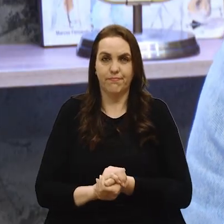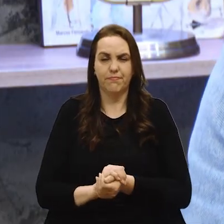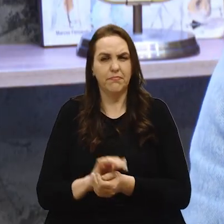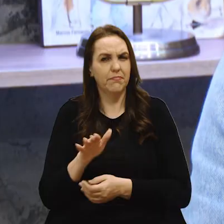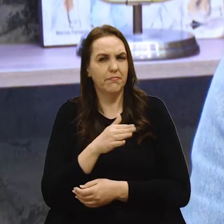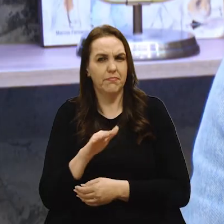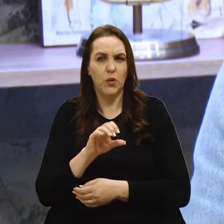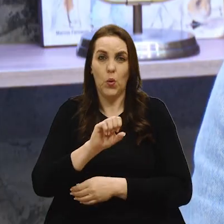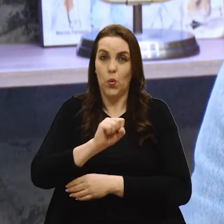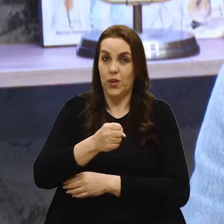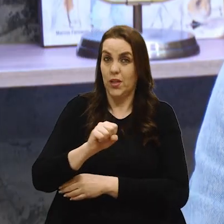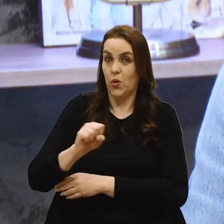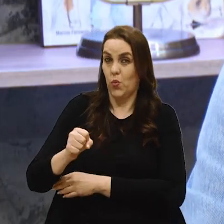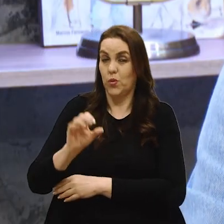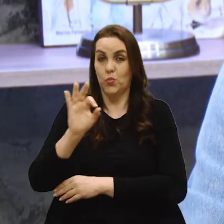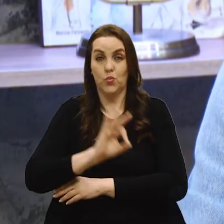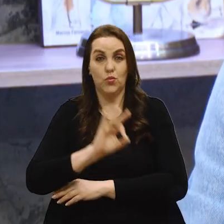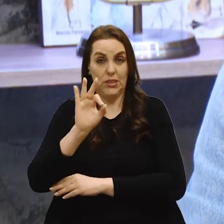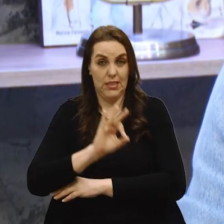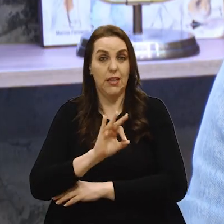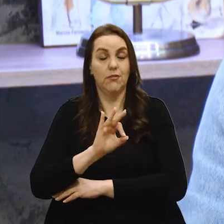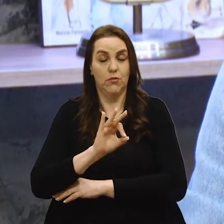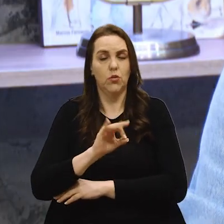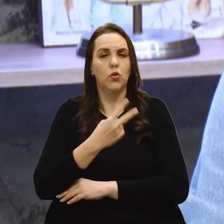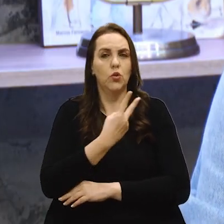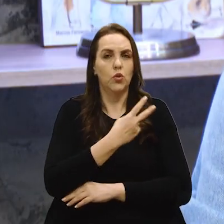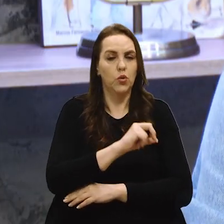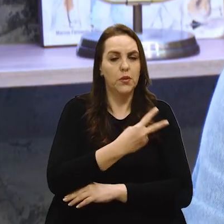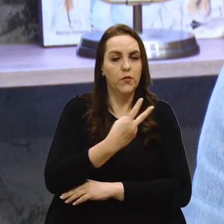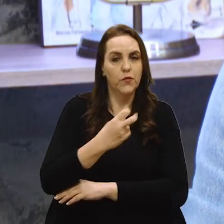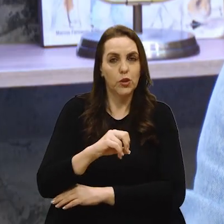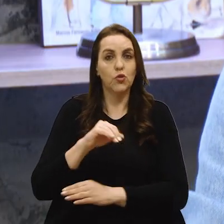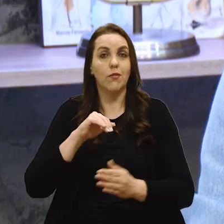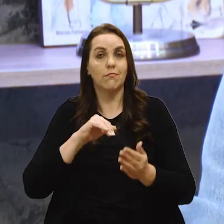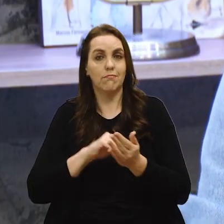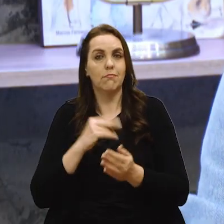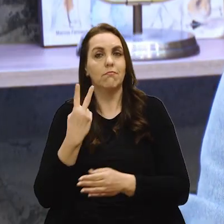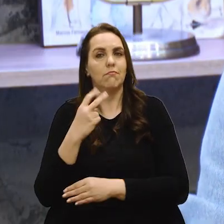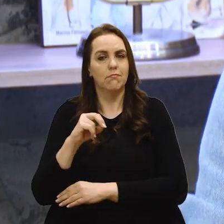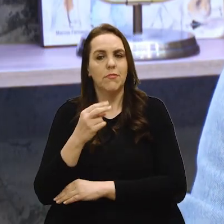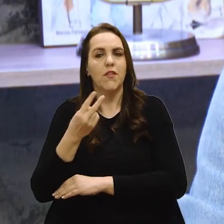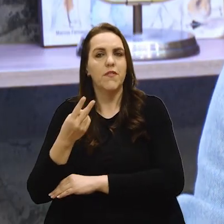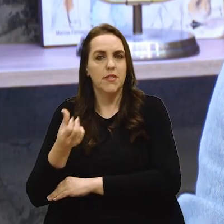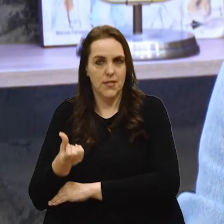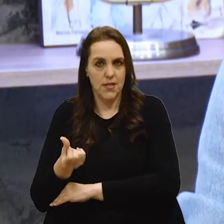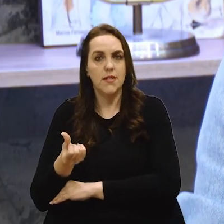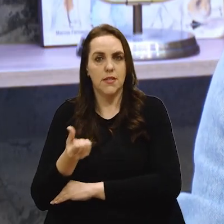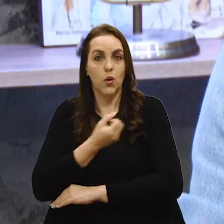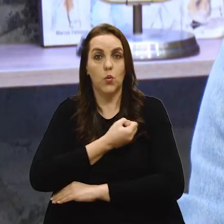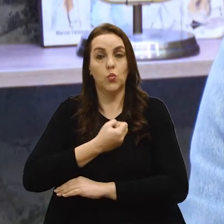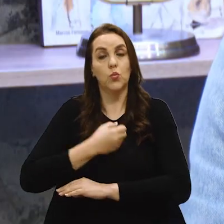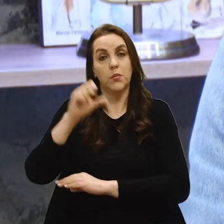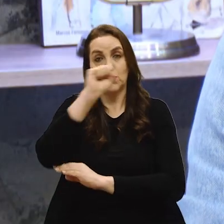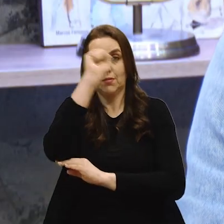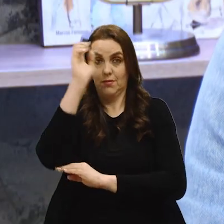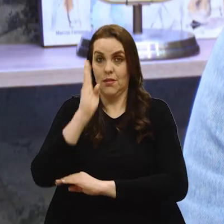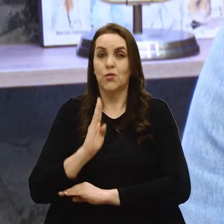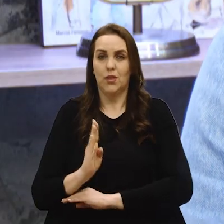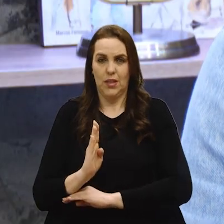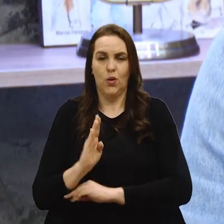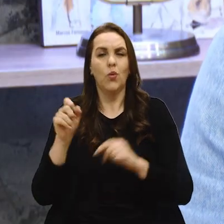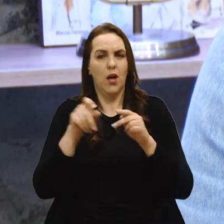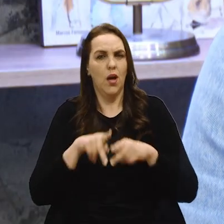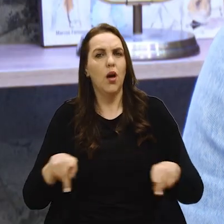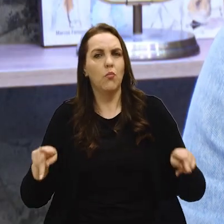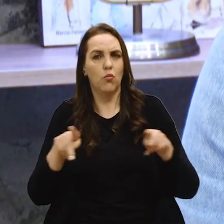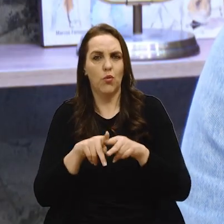rua, um aumento de 88% entre 2020 e 2026. Esse número é um número nacional.